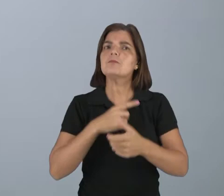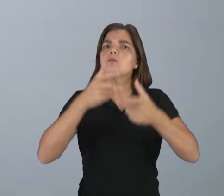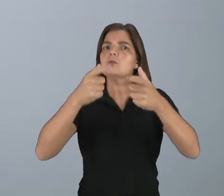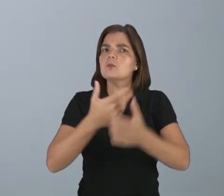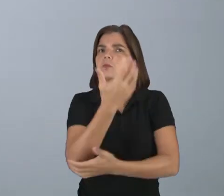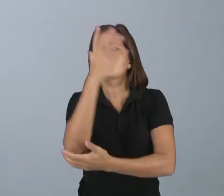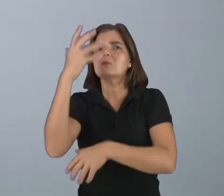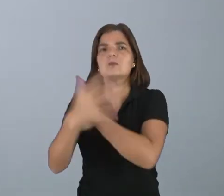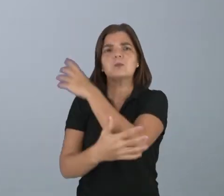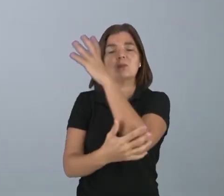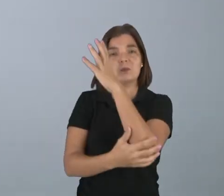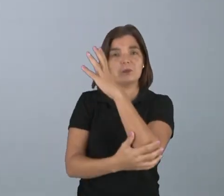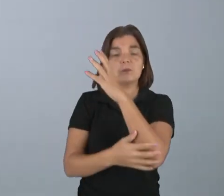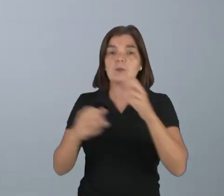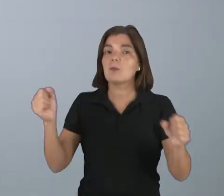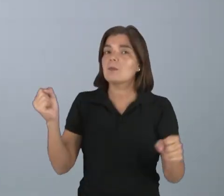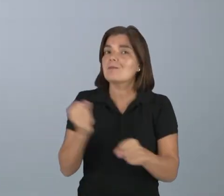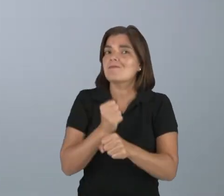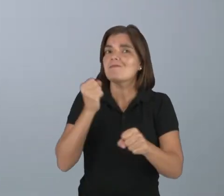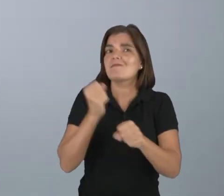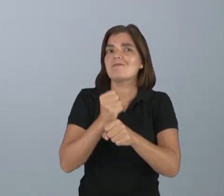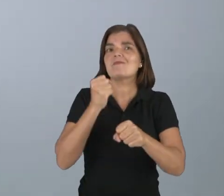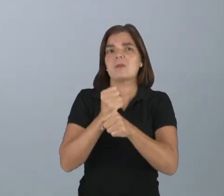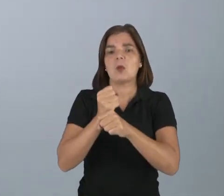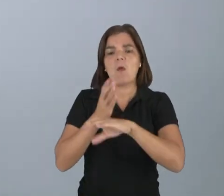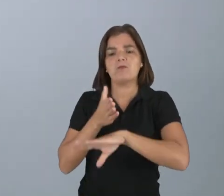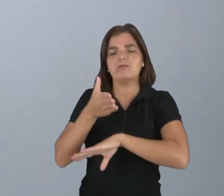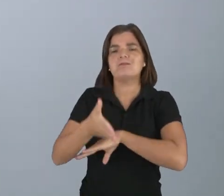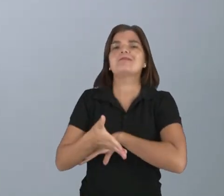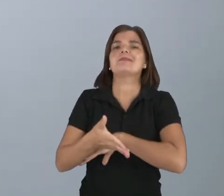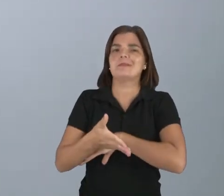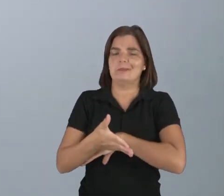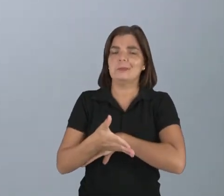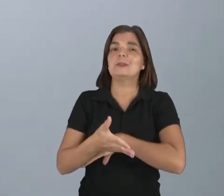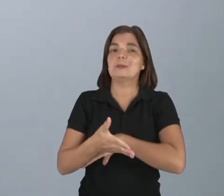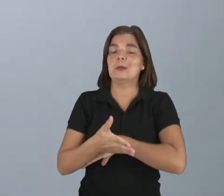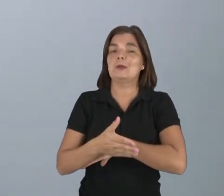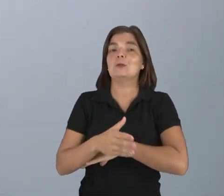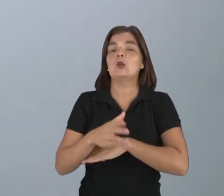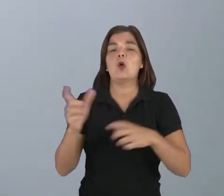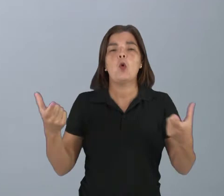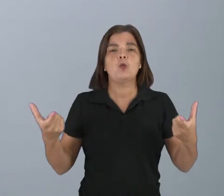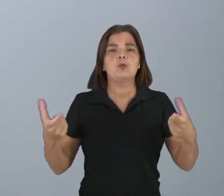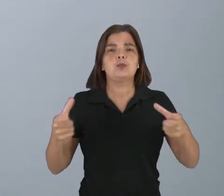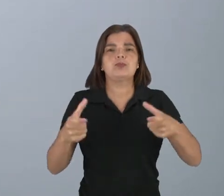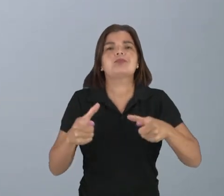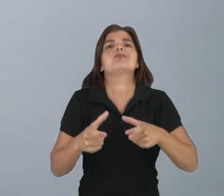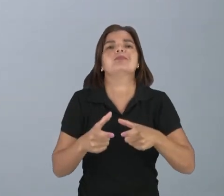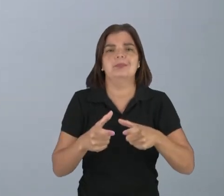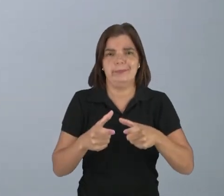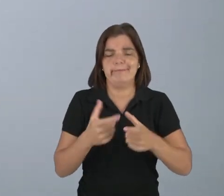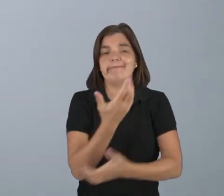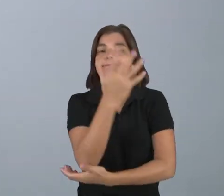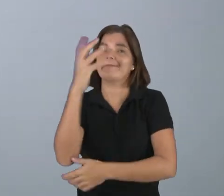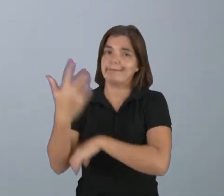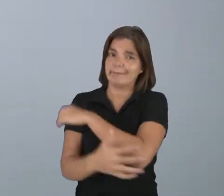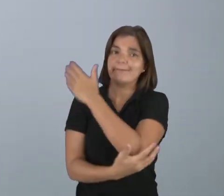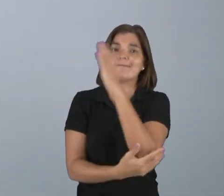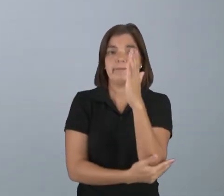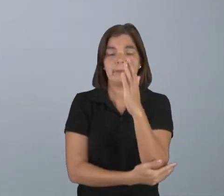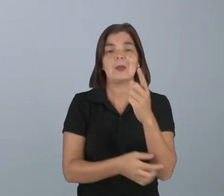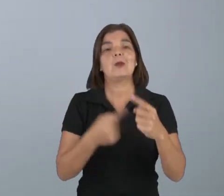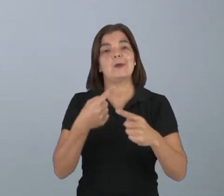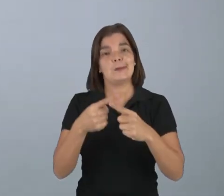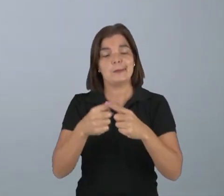aos poucos, as construções vão adentrando e vão consumindo, vão diminuindo essas áreas verdes